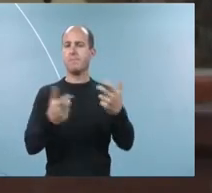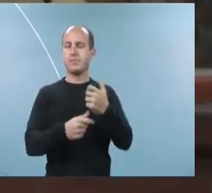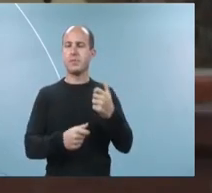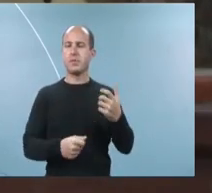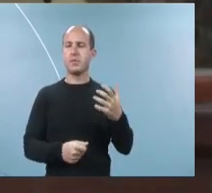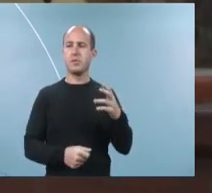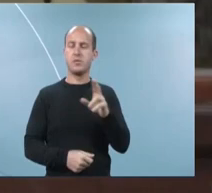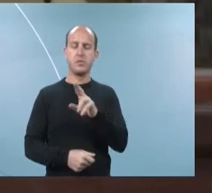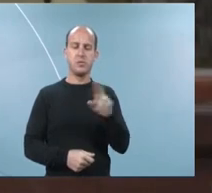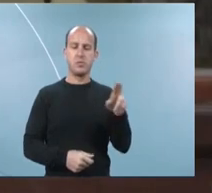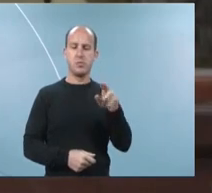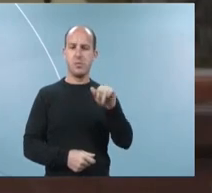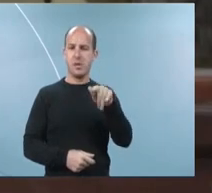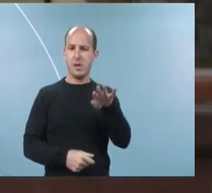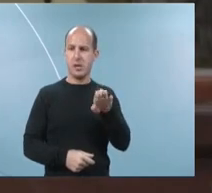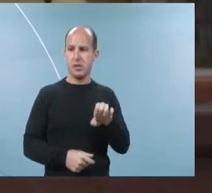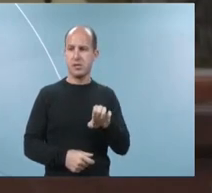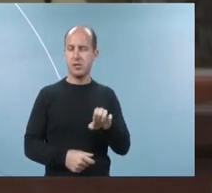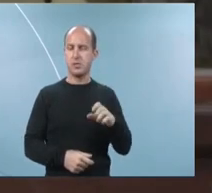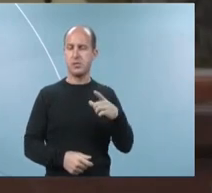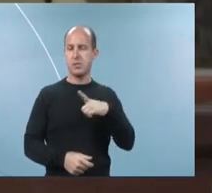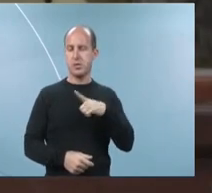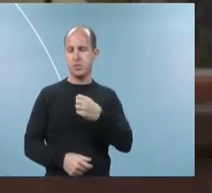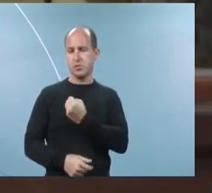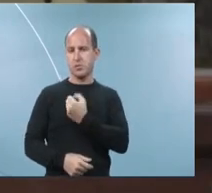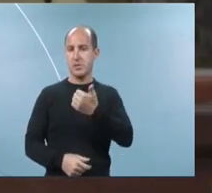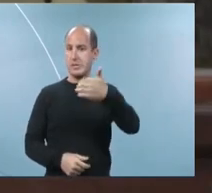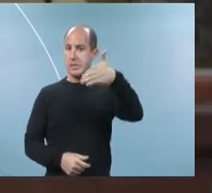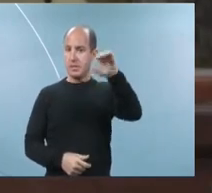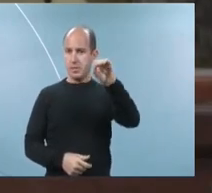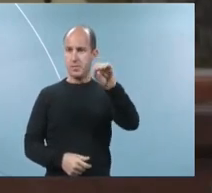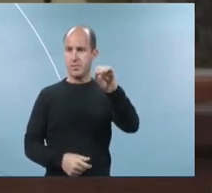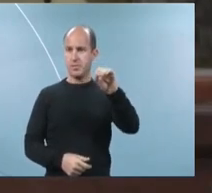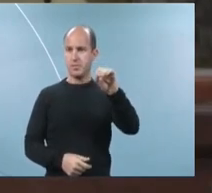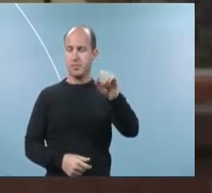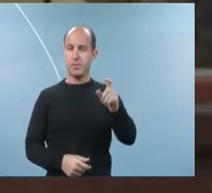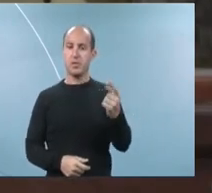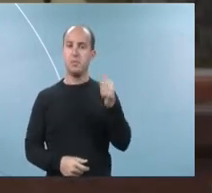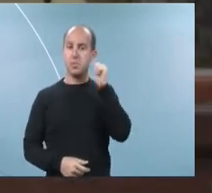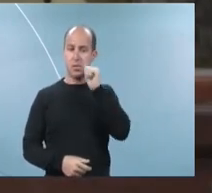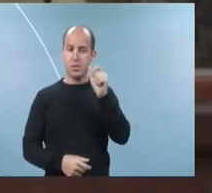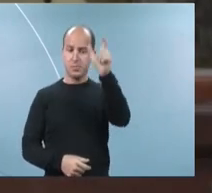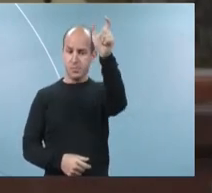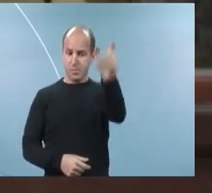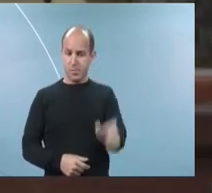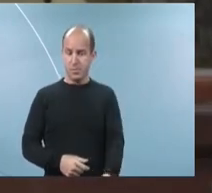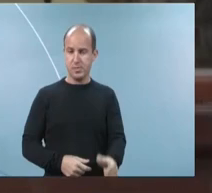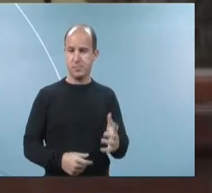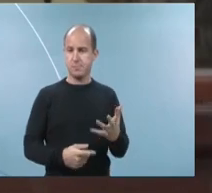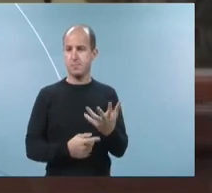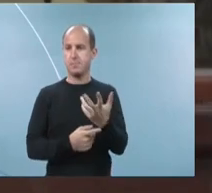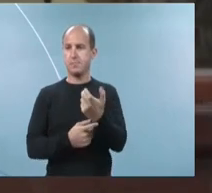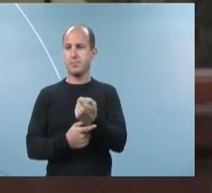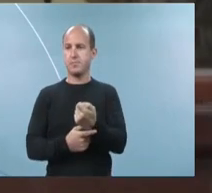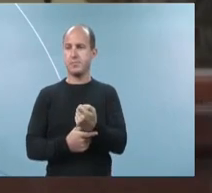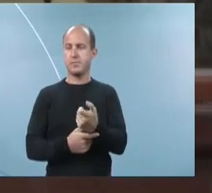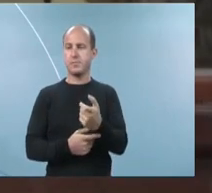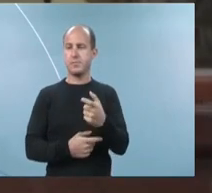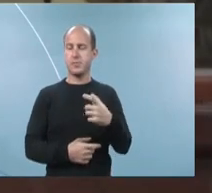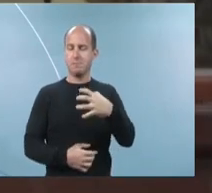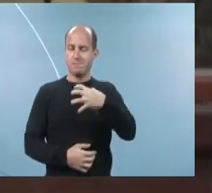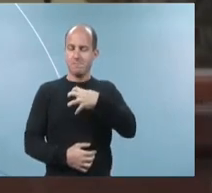arte é o seu manto, só merece nota 10. Oh, tu, mulher artesã, você traz